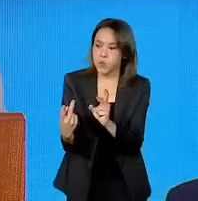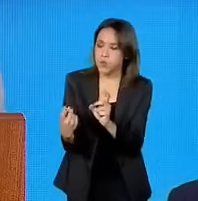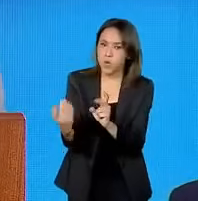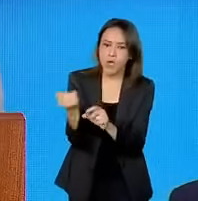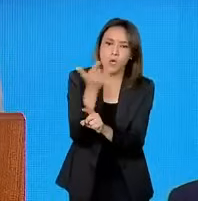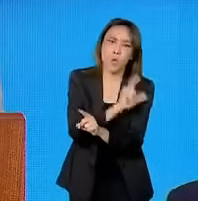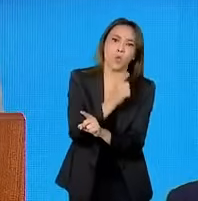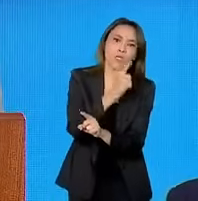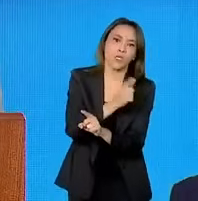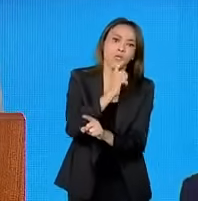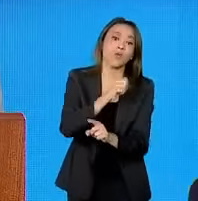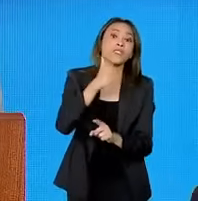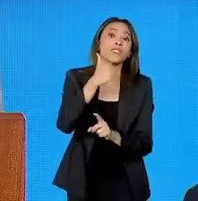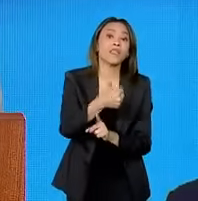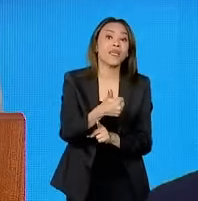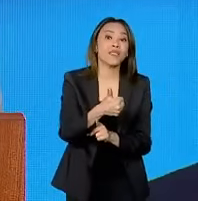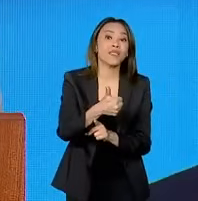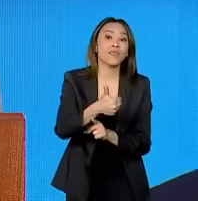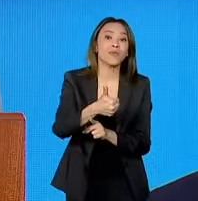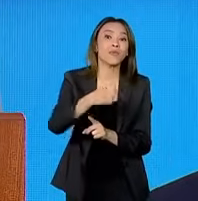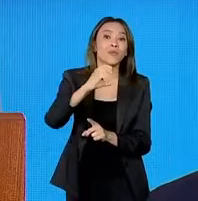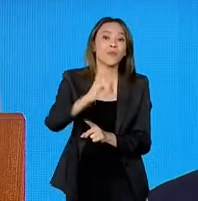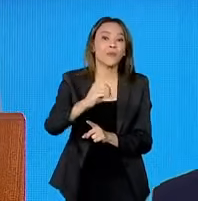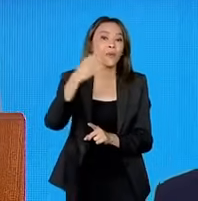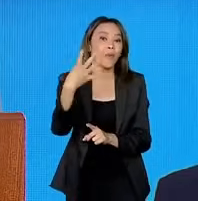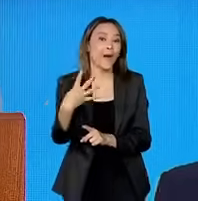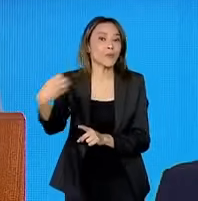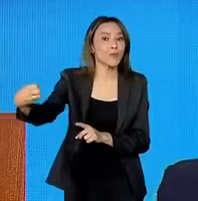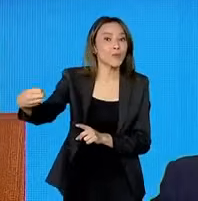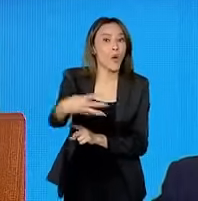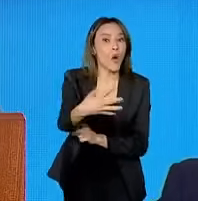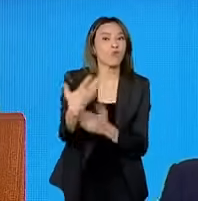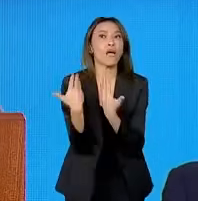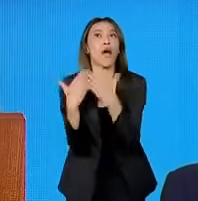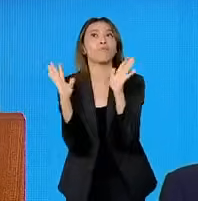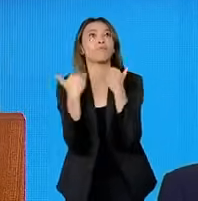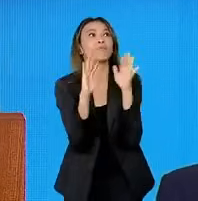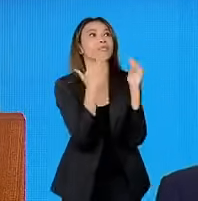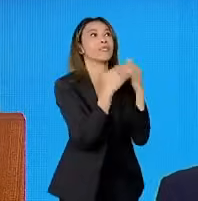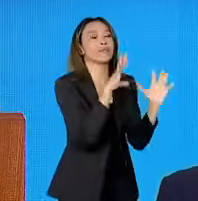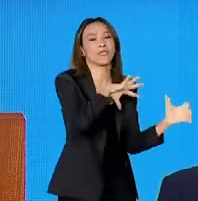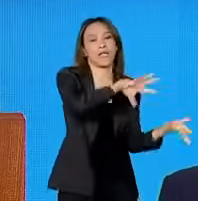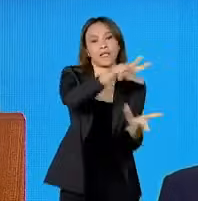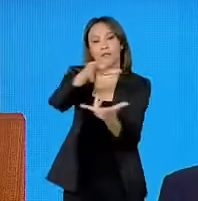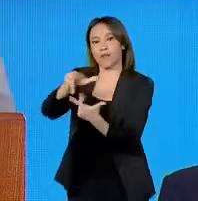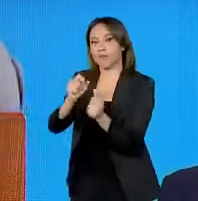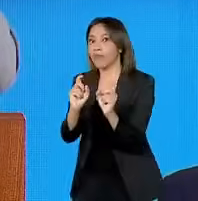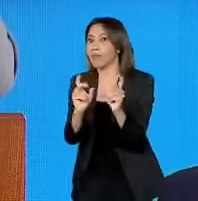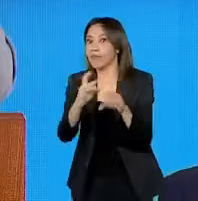abrir 104 novos mercados internacionais para